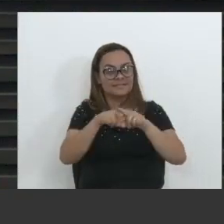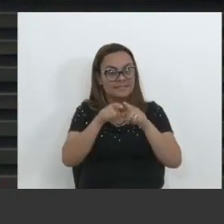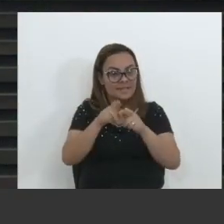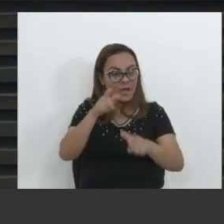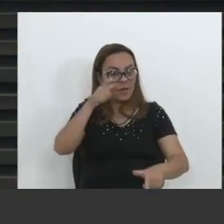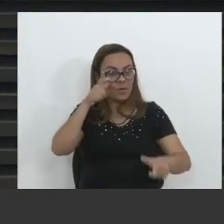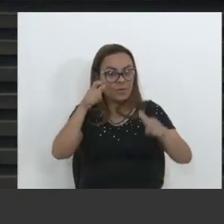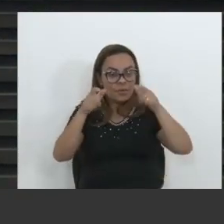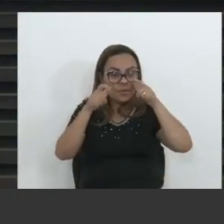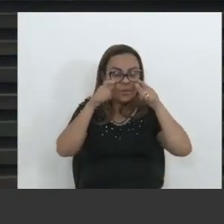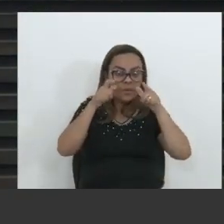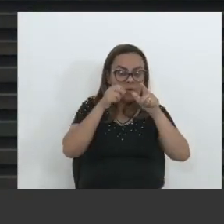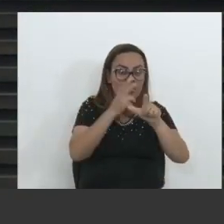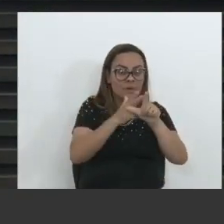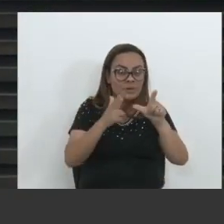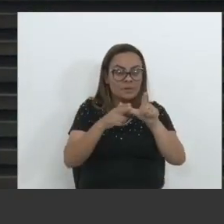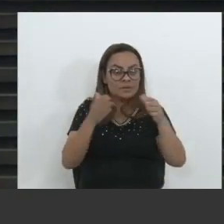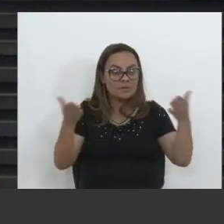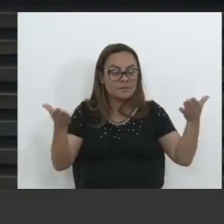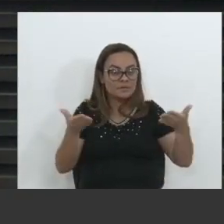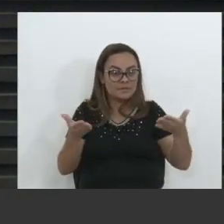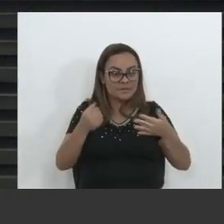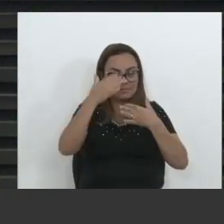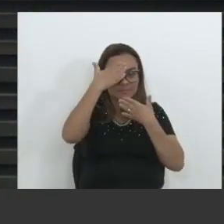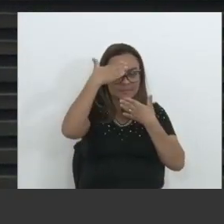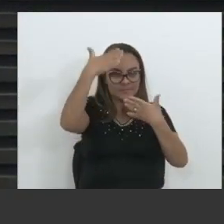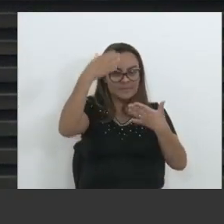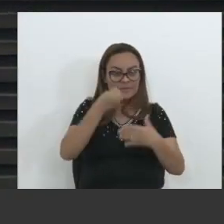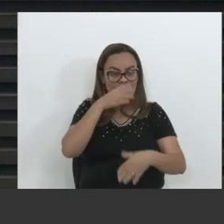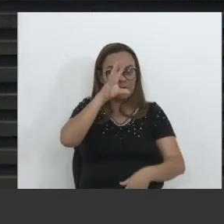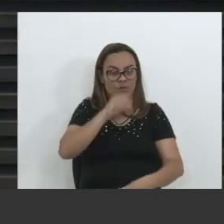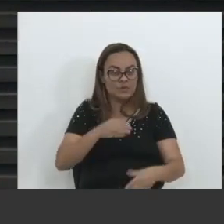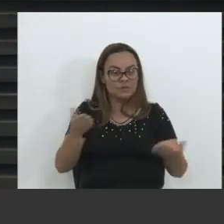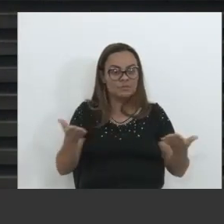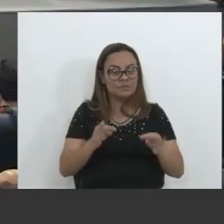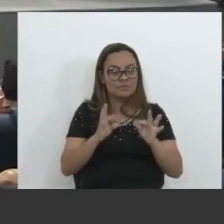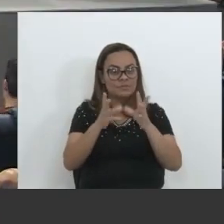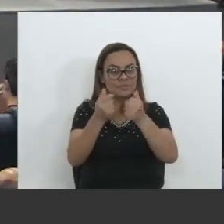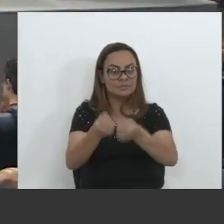o trailer que vai ser passado agora Muito obrigado boa noite a